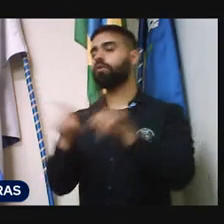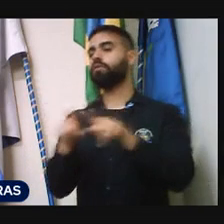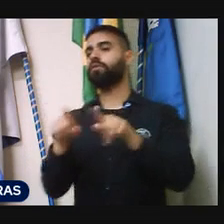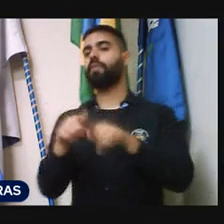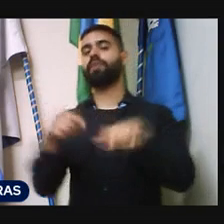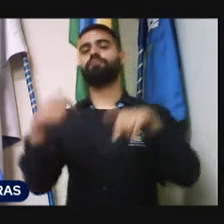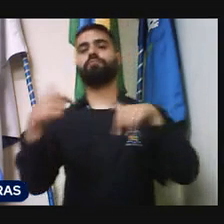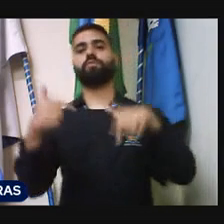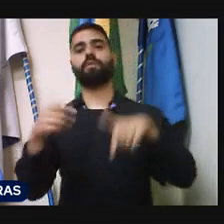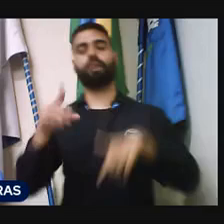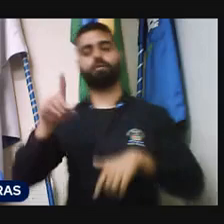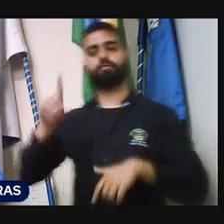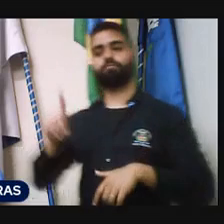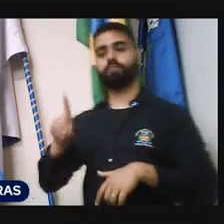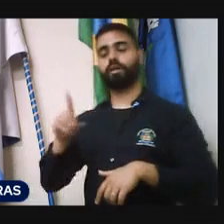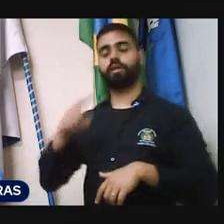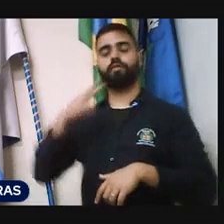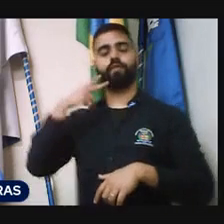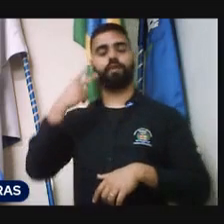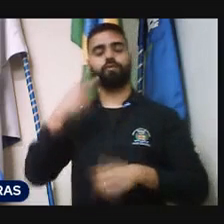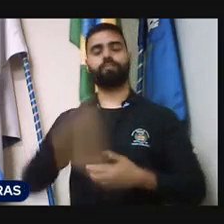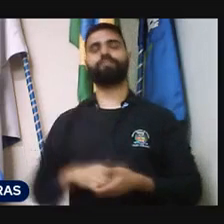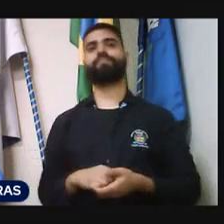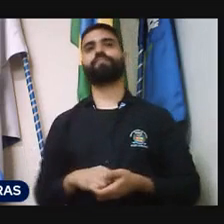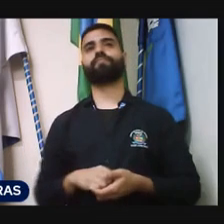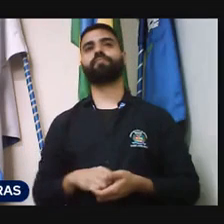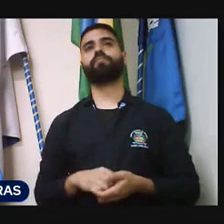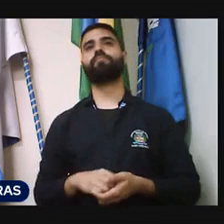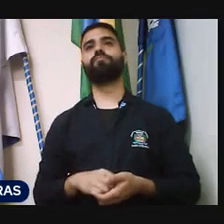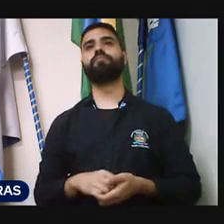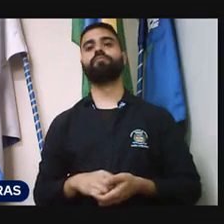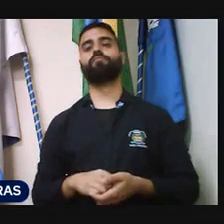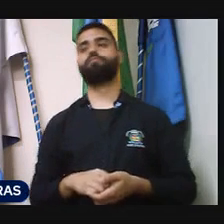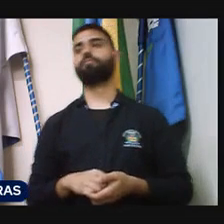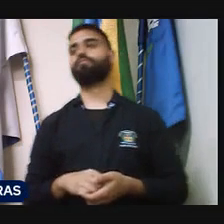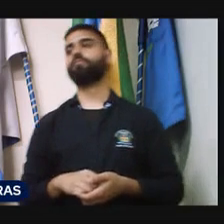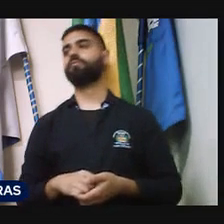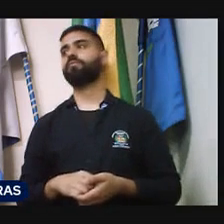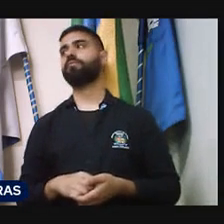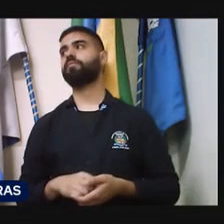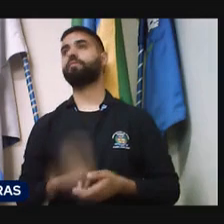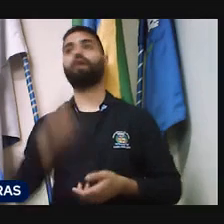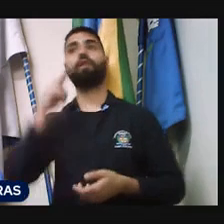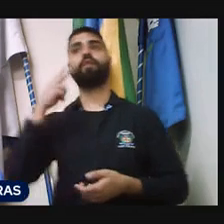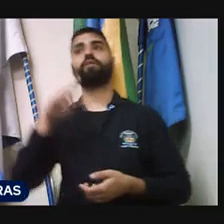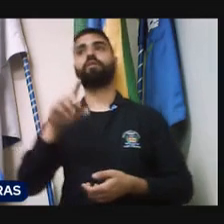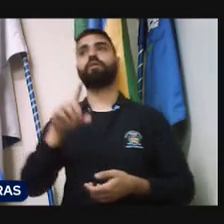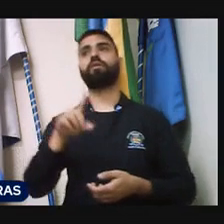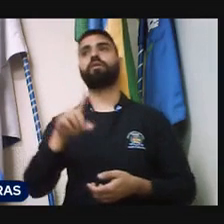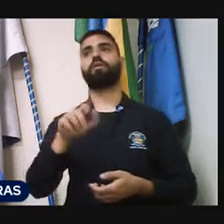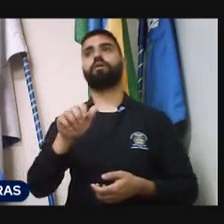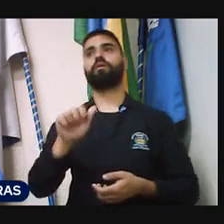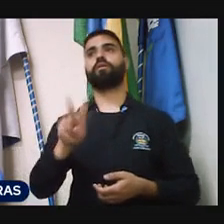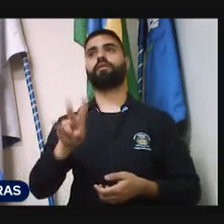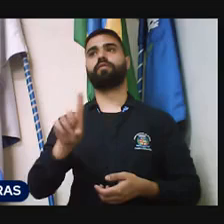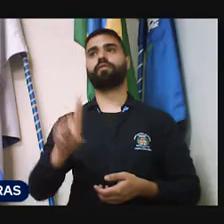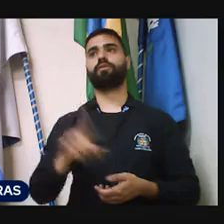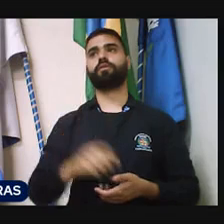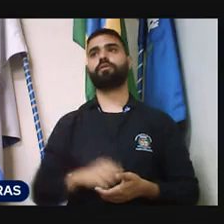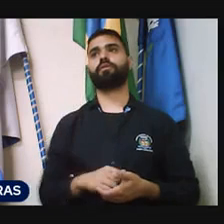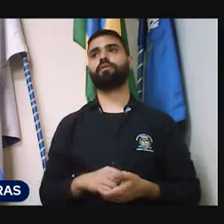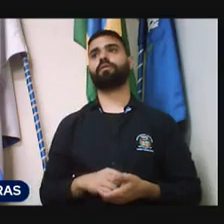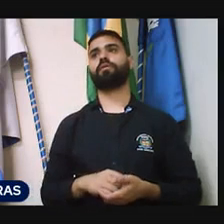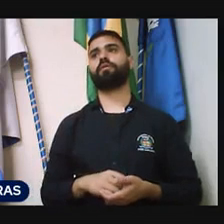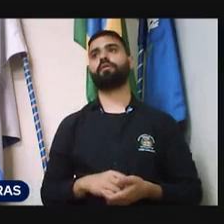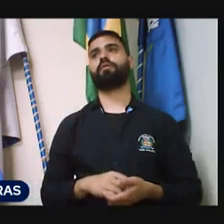atividades funcionais deste Vereador sala das sessões Doze de agosto de 2011 Vereador desde novinha que alimentos